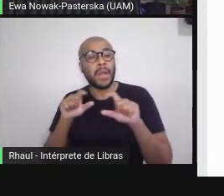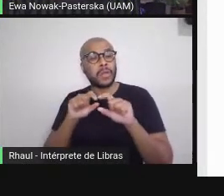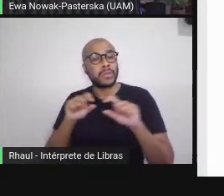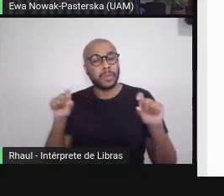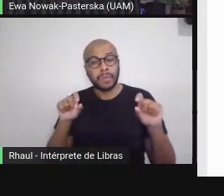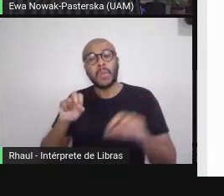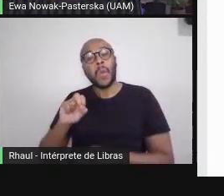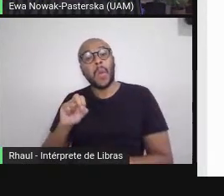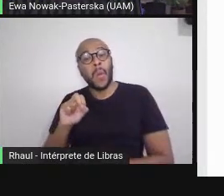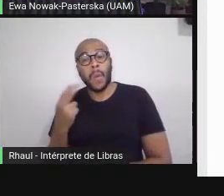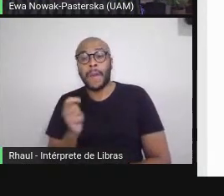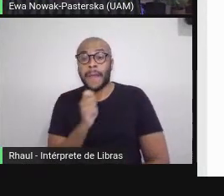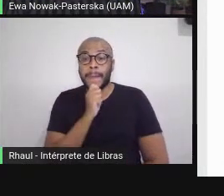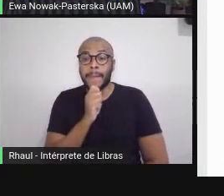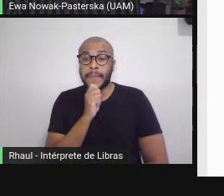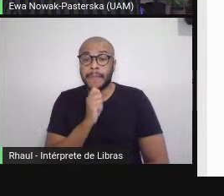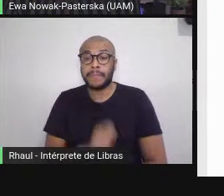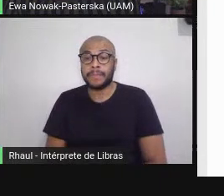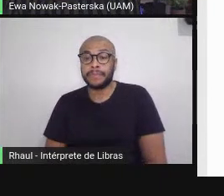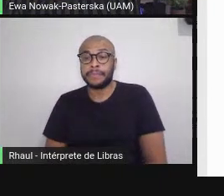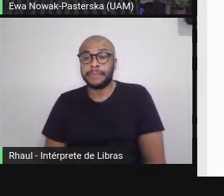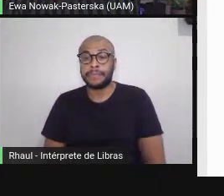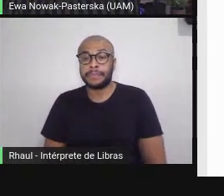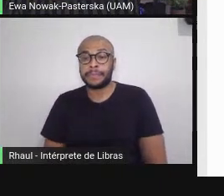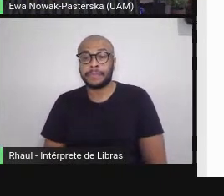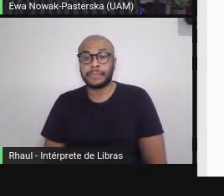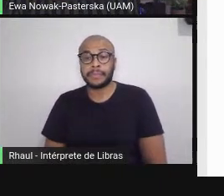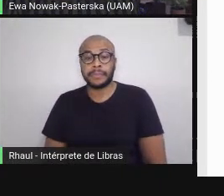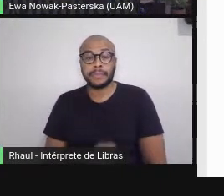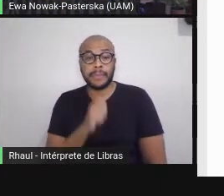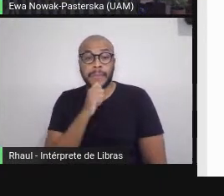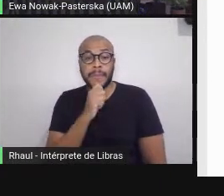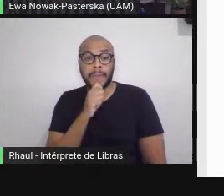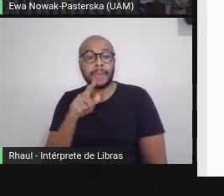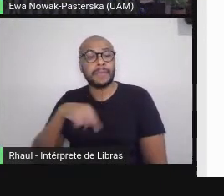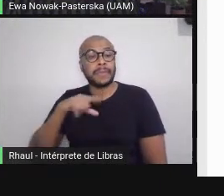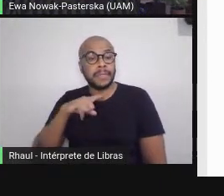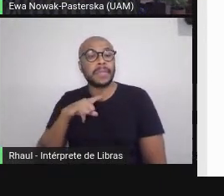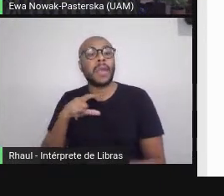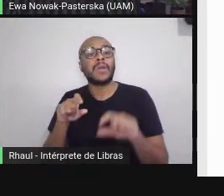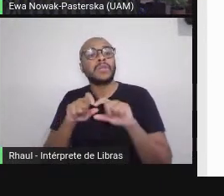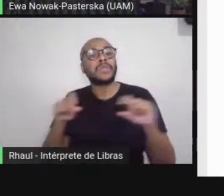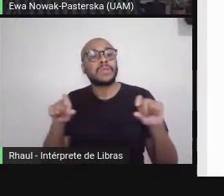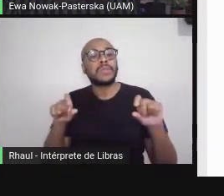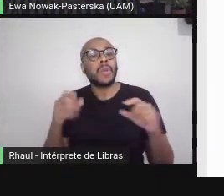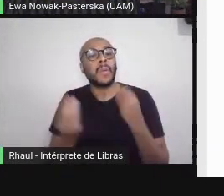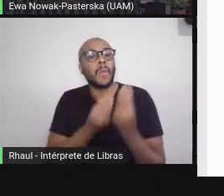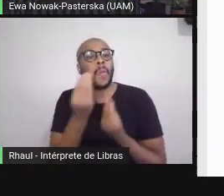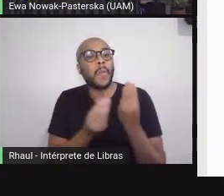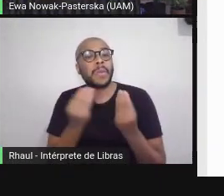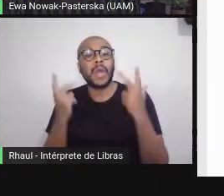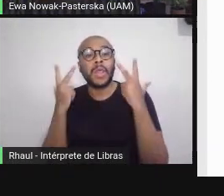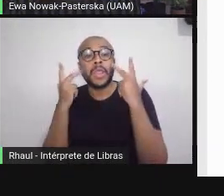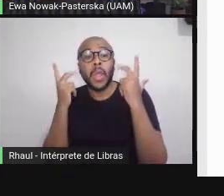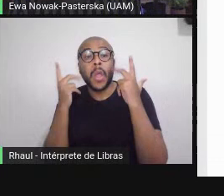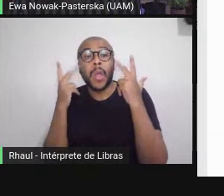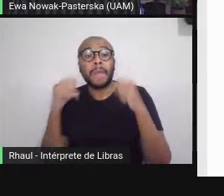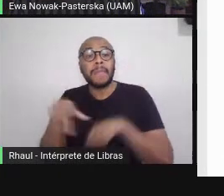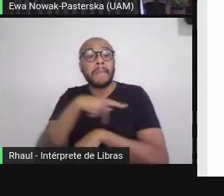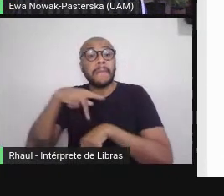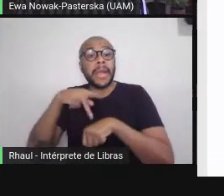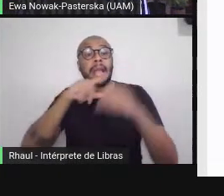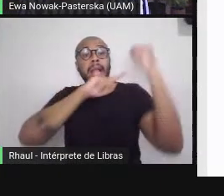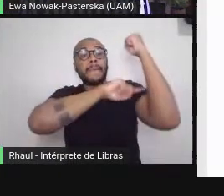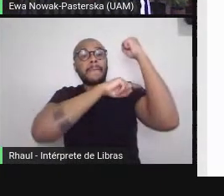ou apelido do pai. Aqui temos Pietrzyk, que é um sobrenome bastante comum também na Polônia, syn